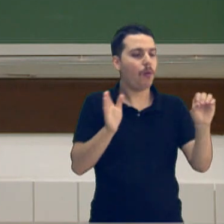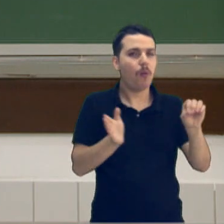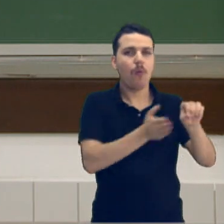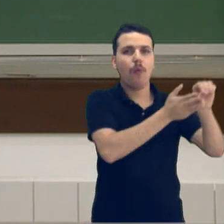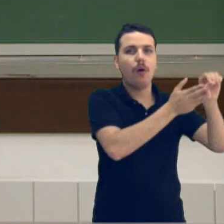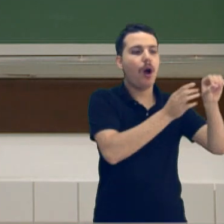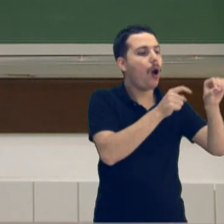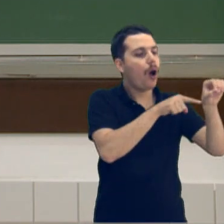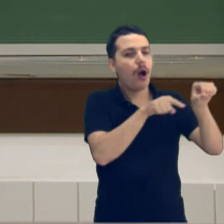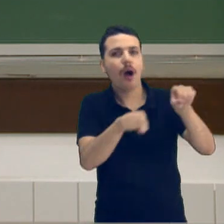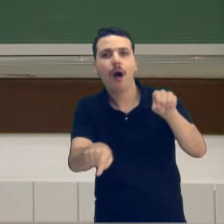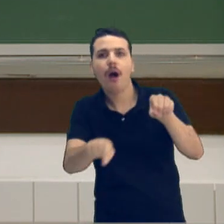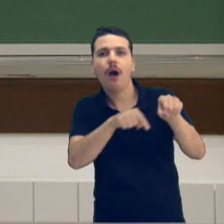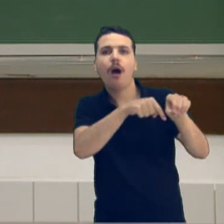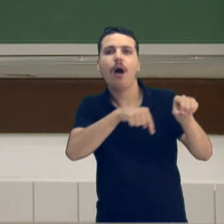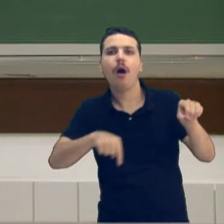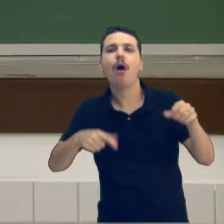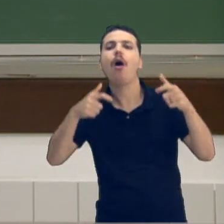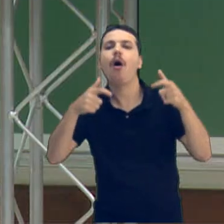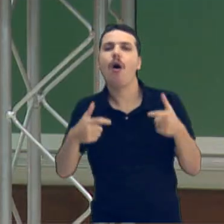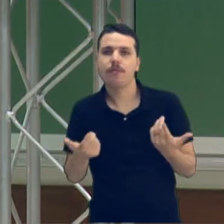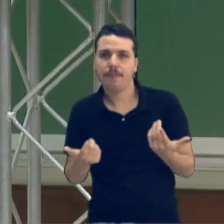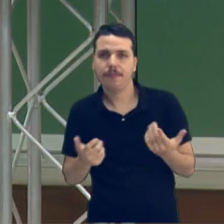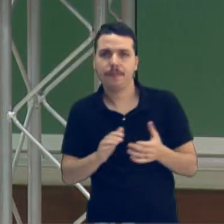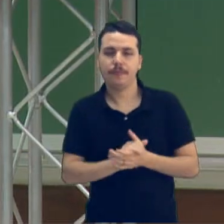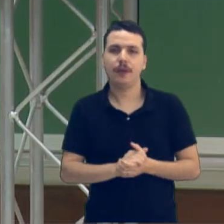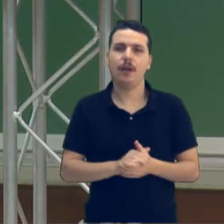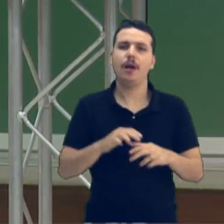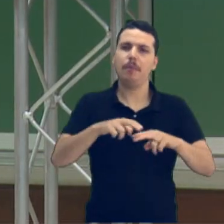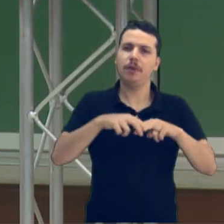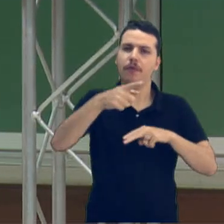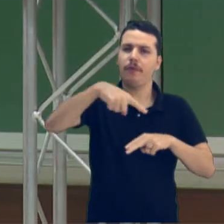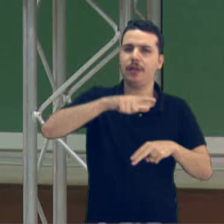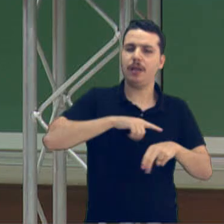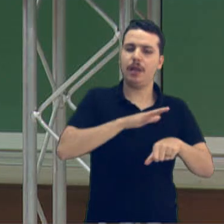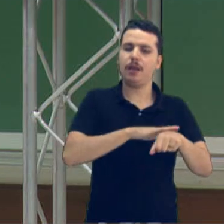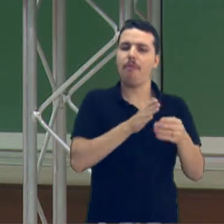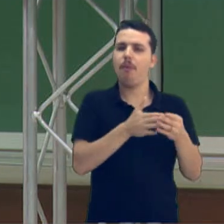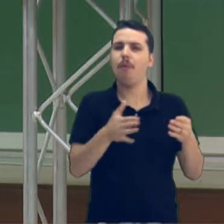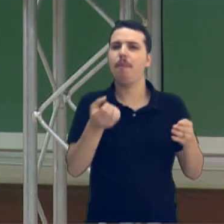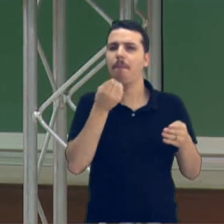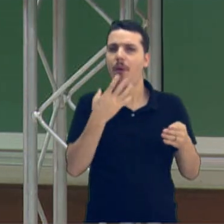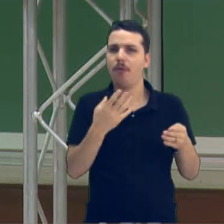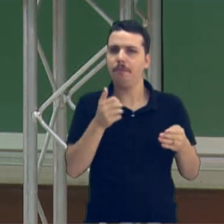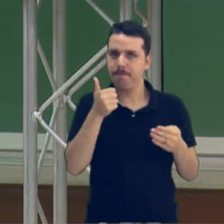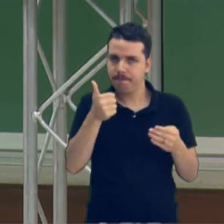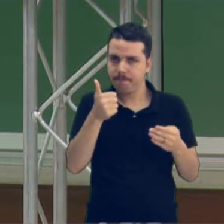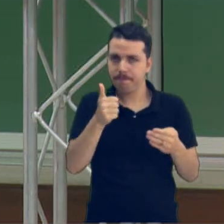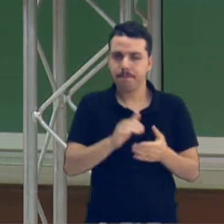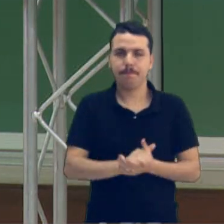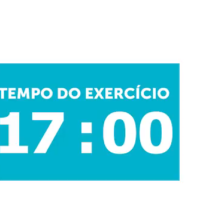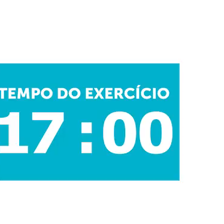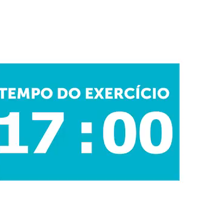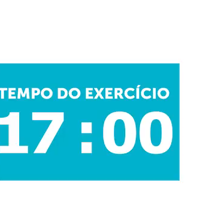quer chegar, cada uma delas. Para isso, vocês vão ter um bom tempo. Então, caprichem!